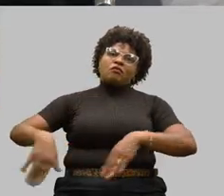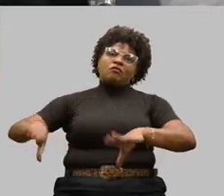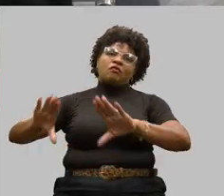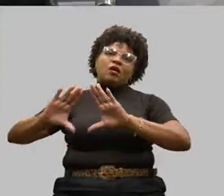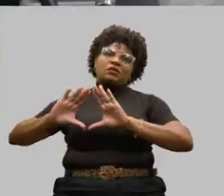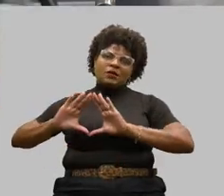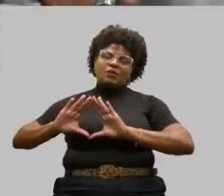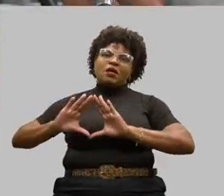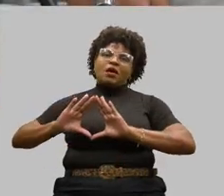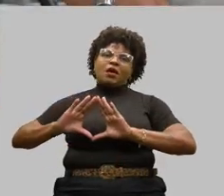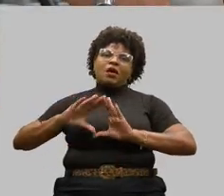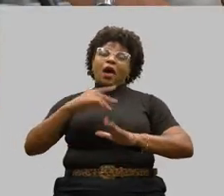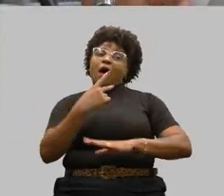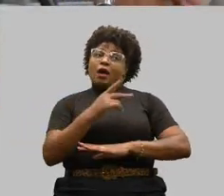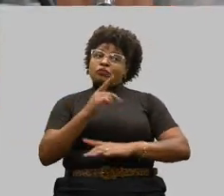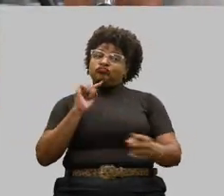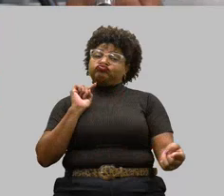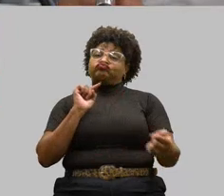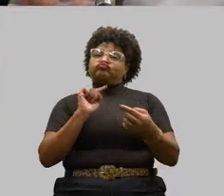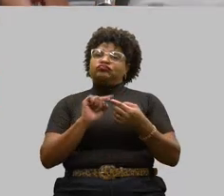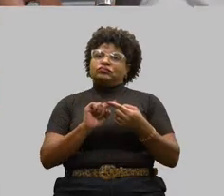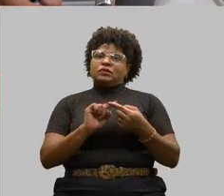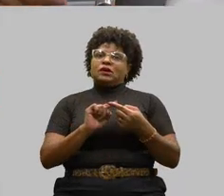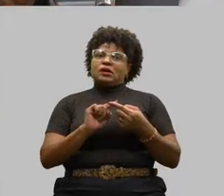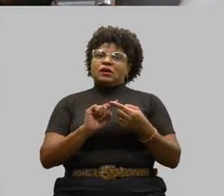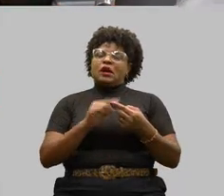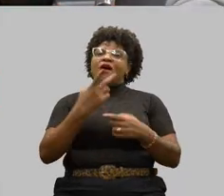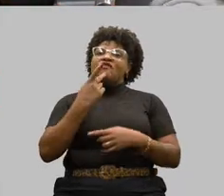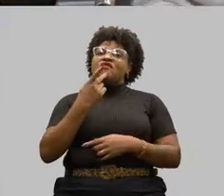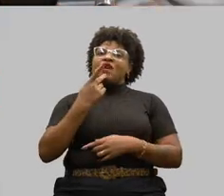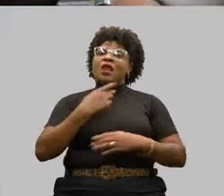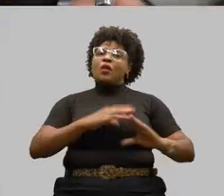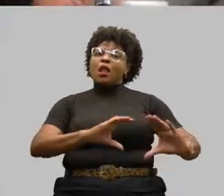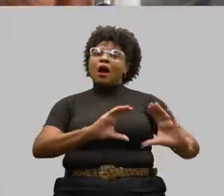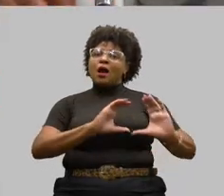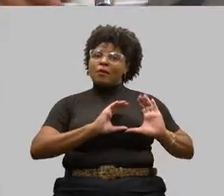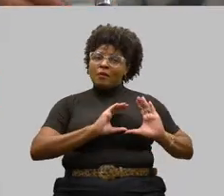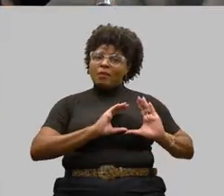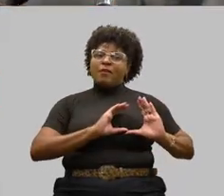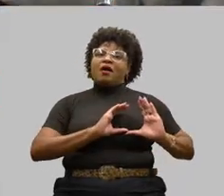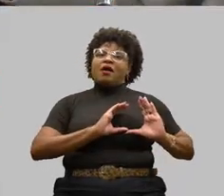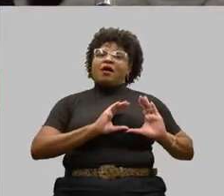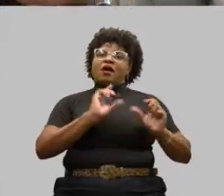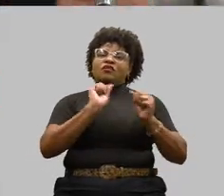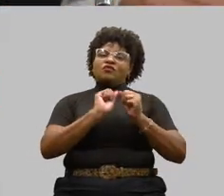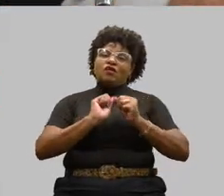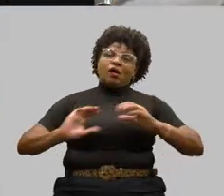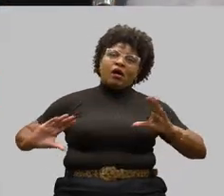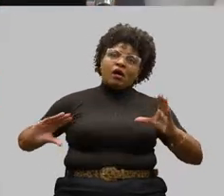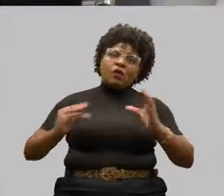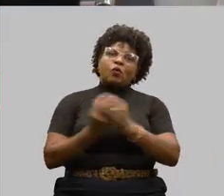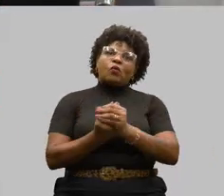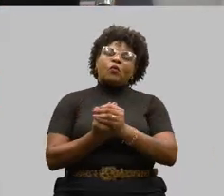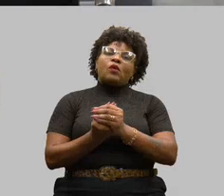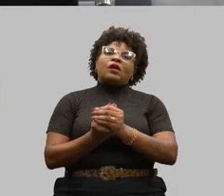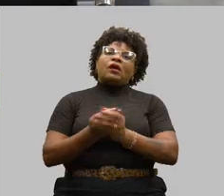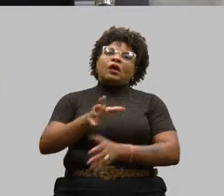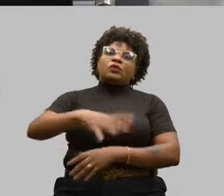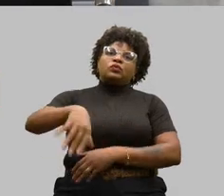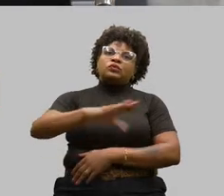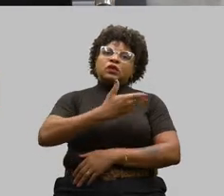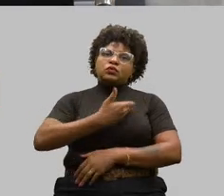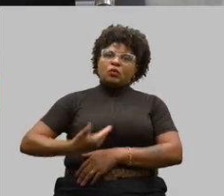especificamente trazendo essa questão também da atuação da APAE nessa construção da inclusão no setor público aqui diretamente